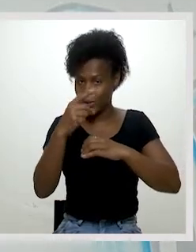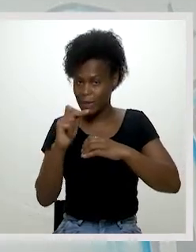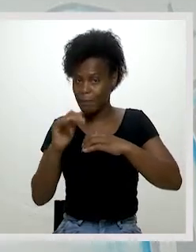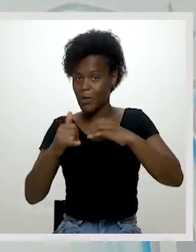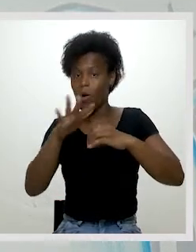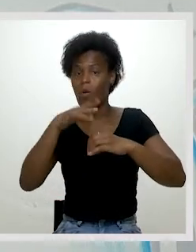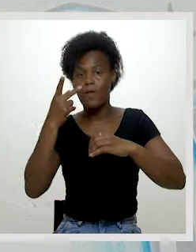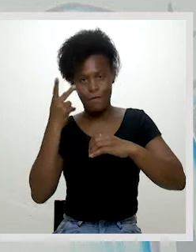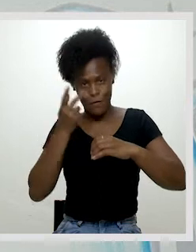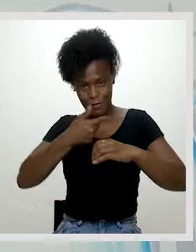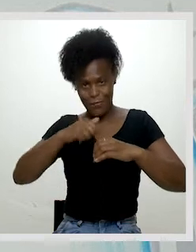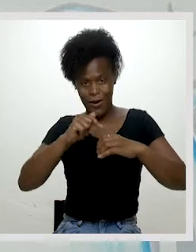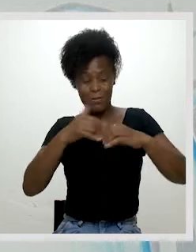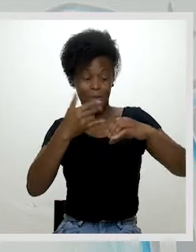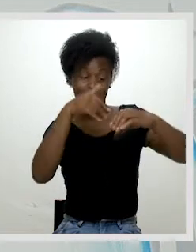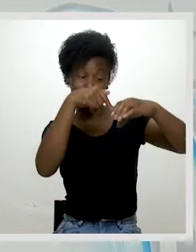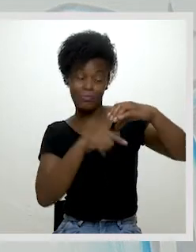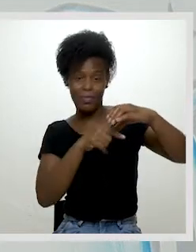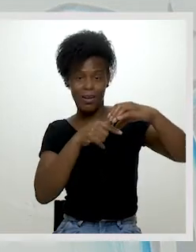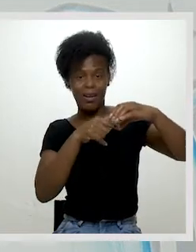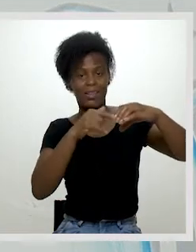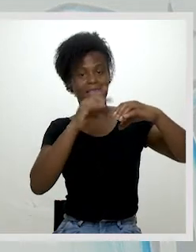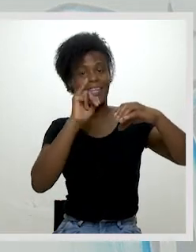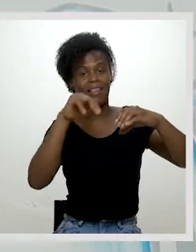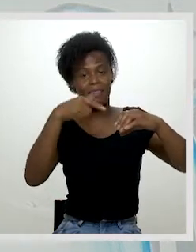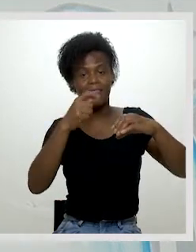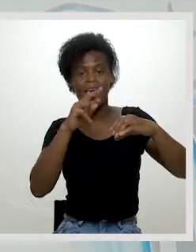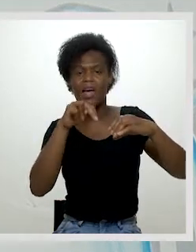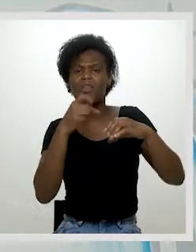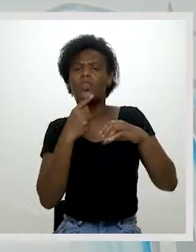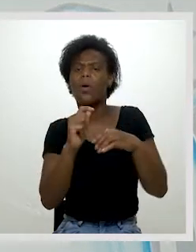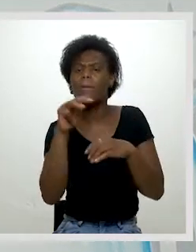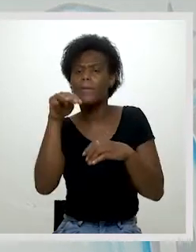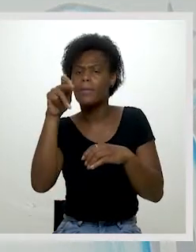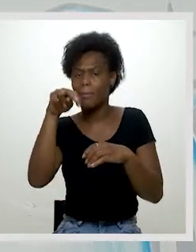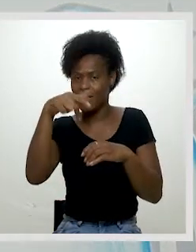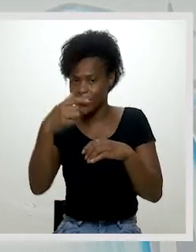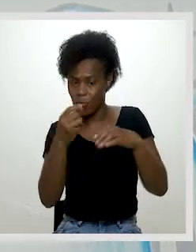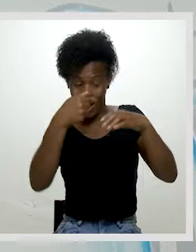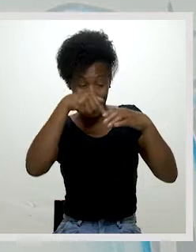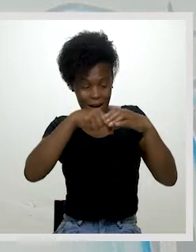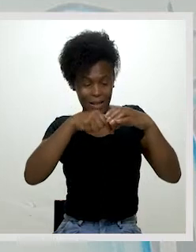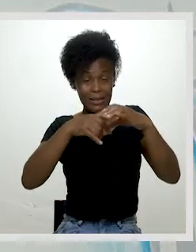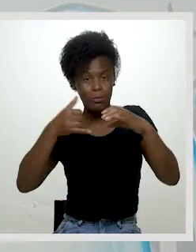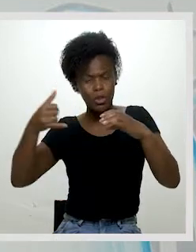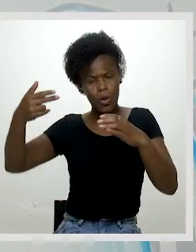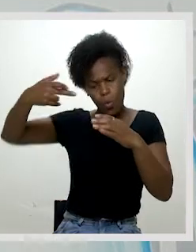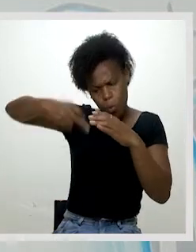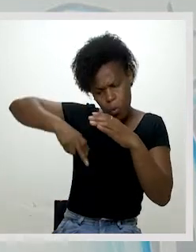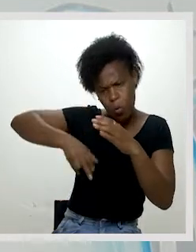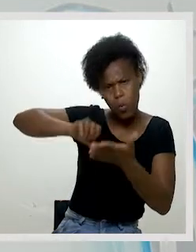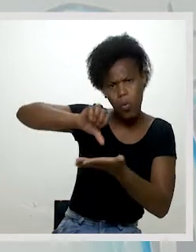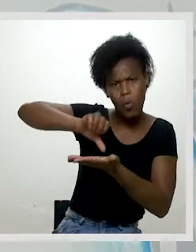tem a camada interna, logo a seguir, que é o manto. E lá no centro da Terra nós temos o